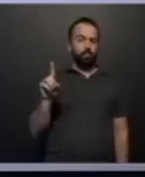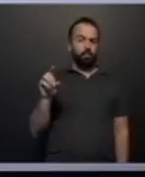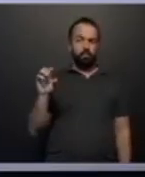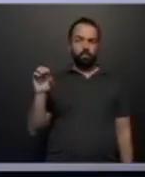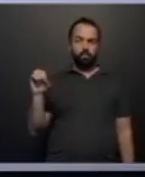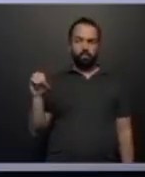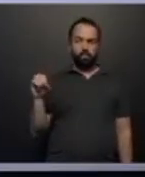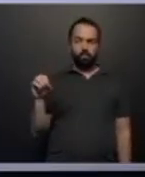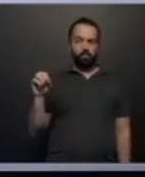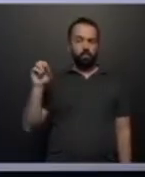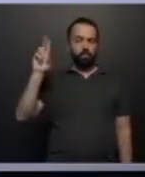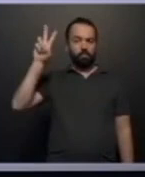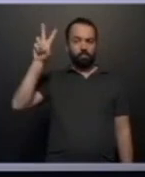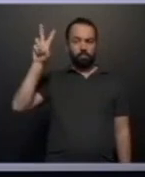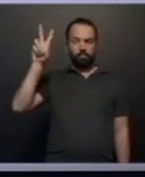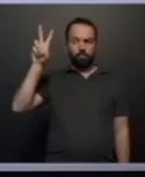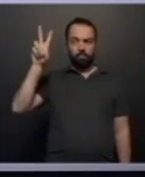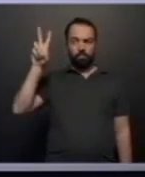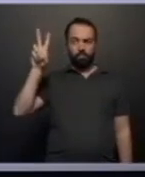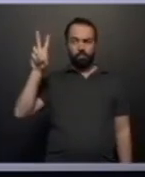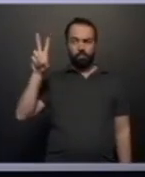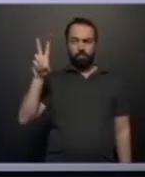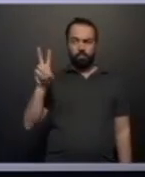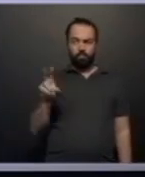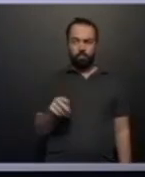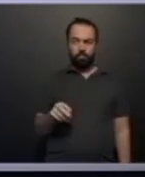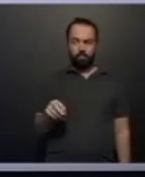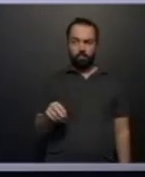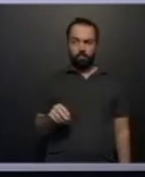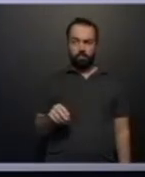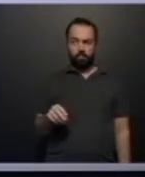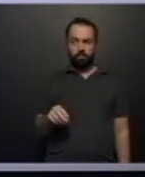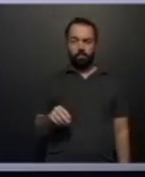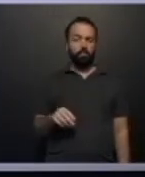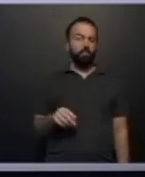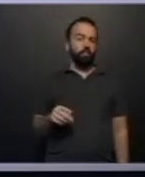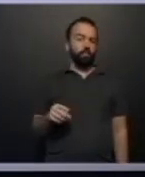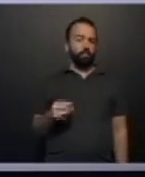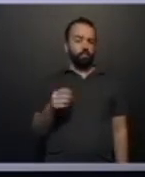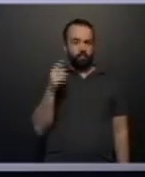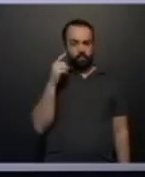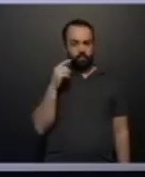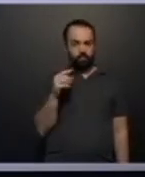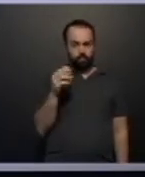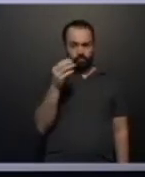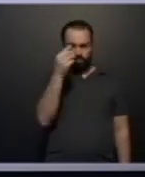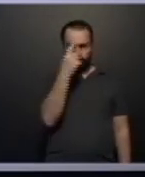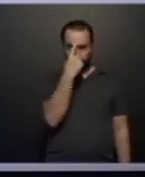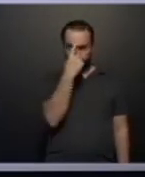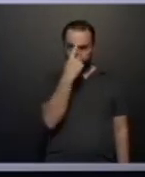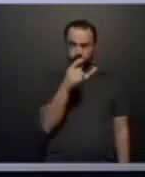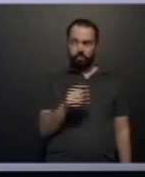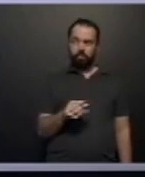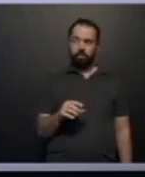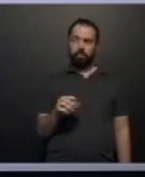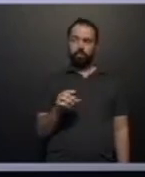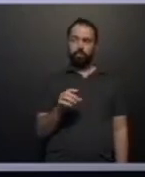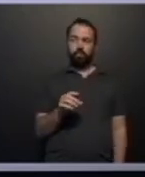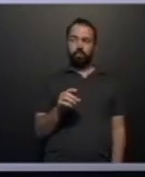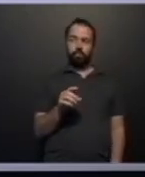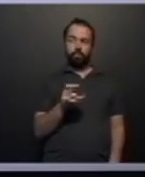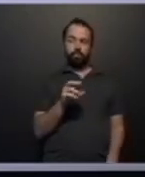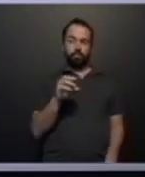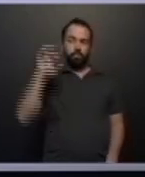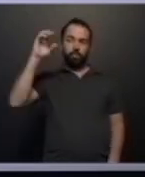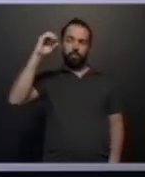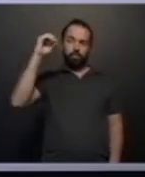ó, 10 elevado a 3. Se o expoente é 3, eu vou ter 3 zeros. Se o expoente é 4, eu vou ter 4 zeros. Se